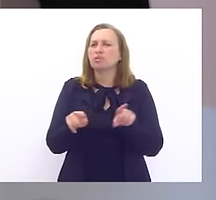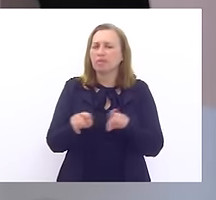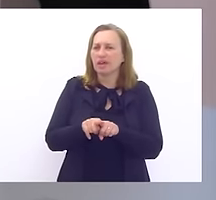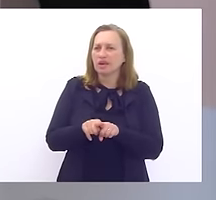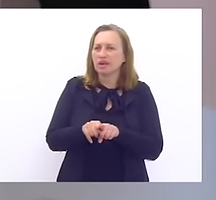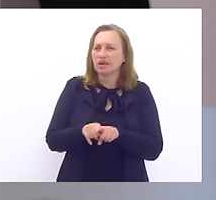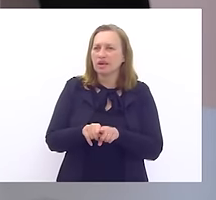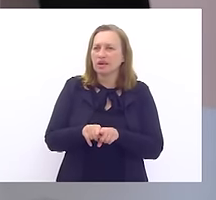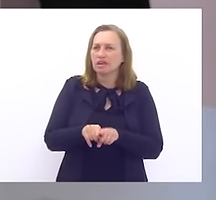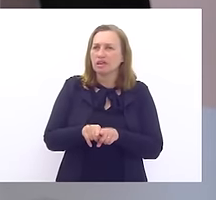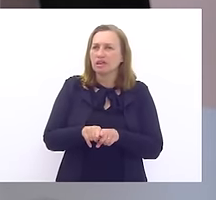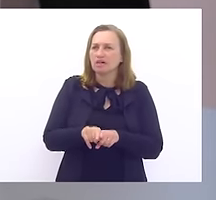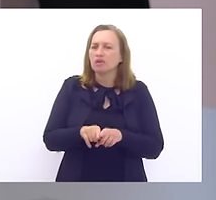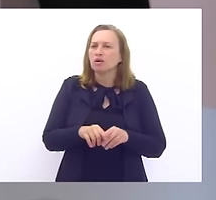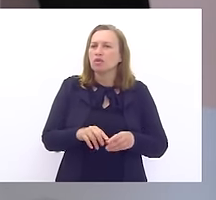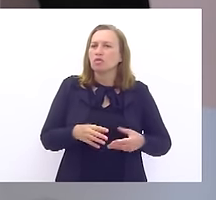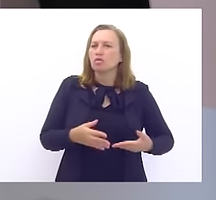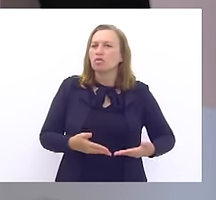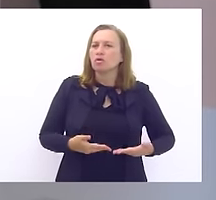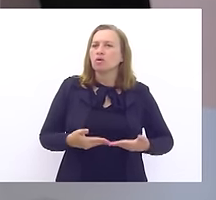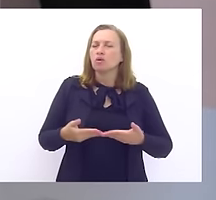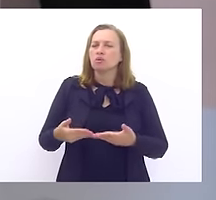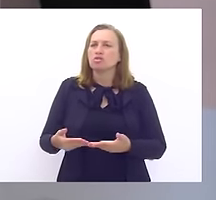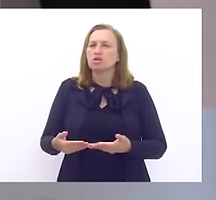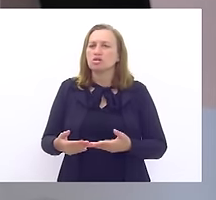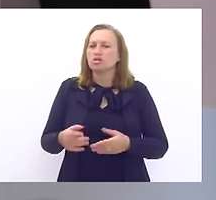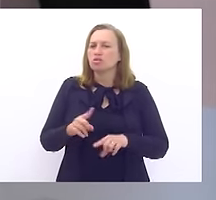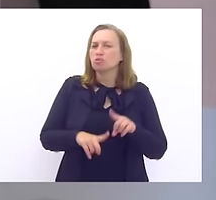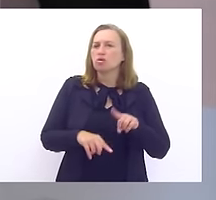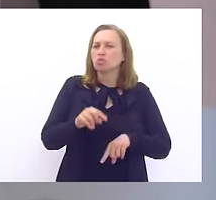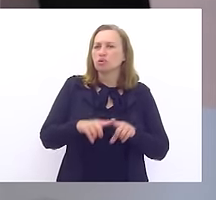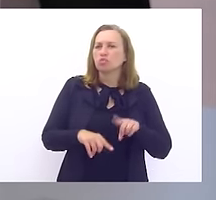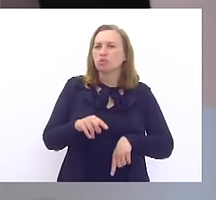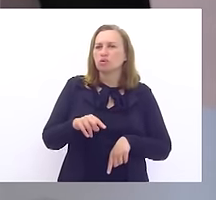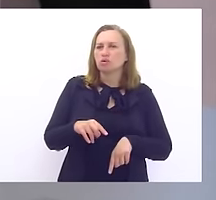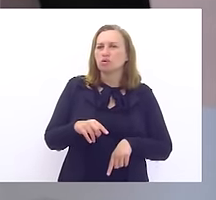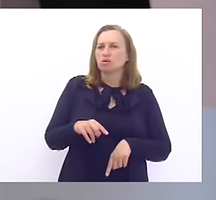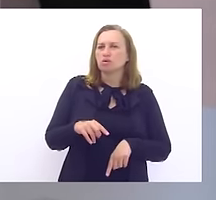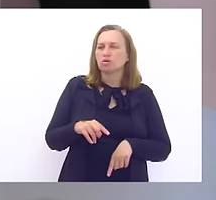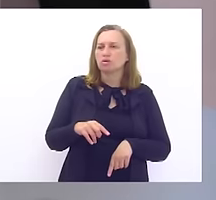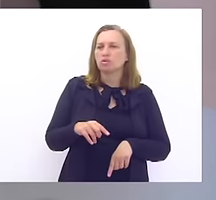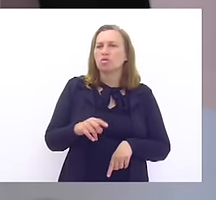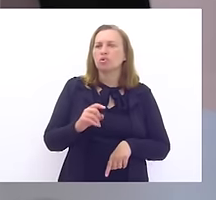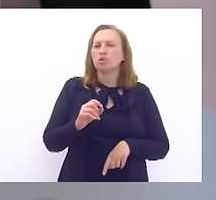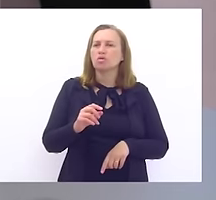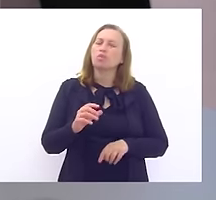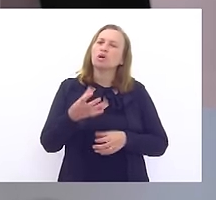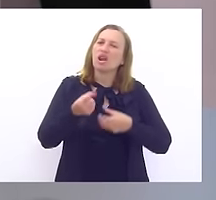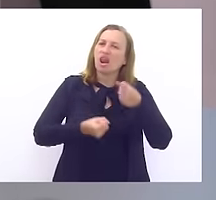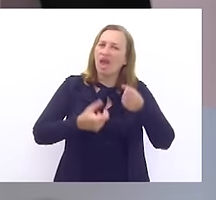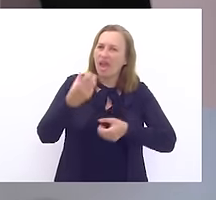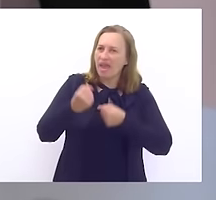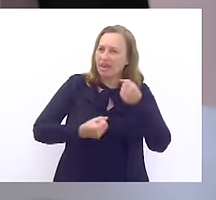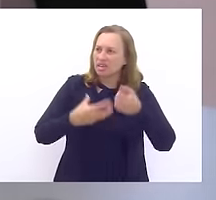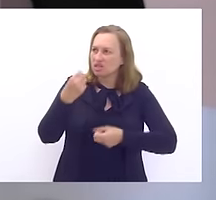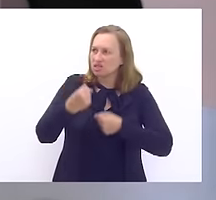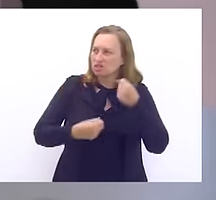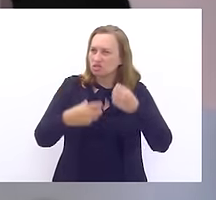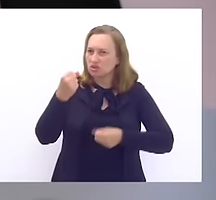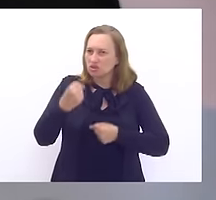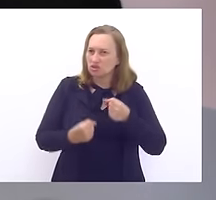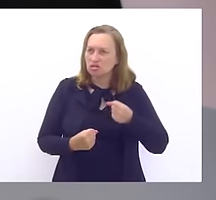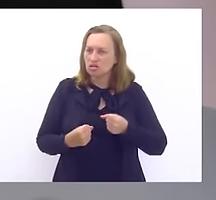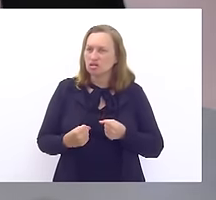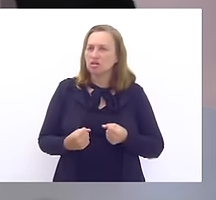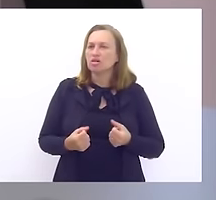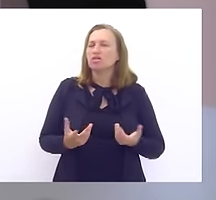a condição desses produtos principalmente aqueles que tem são perecíveis né leite para os abrigos é o que a gente costuma